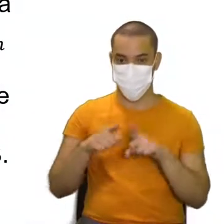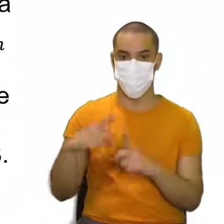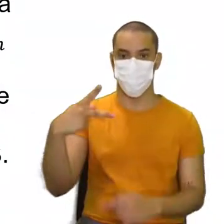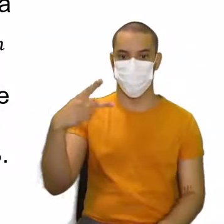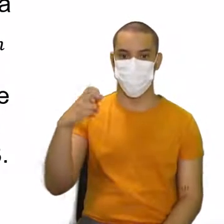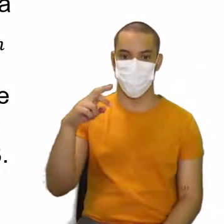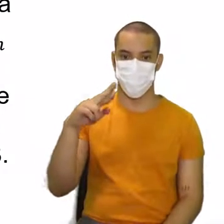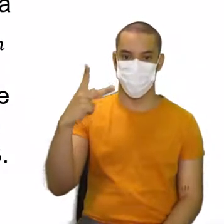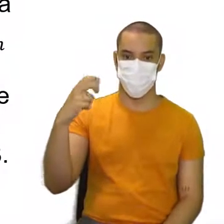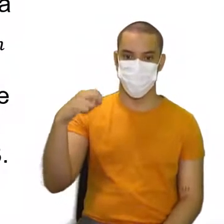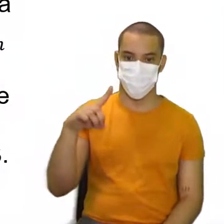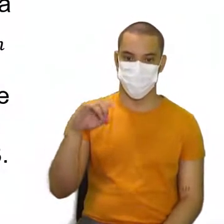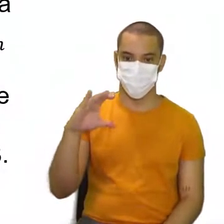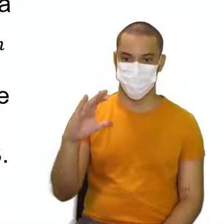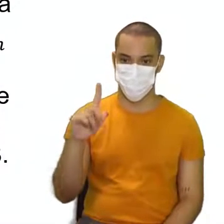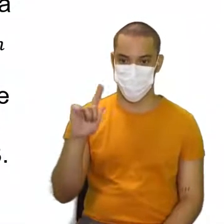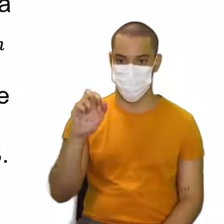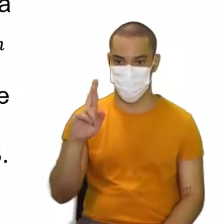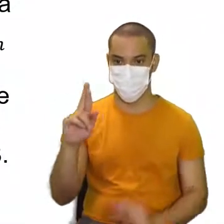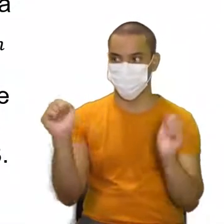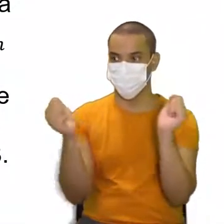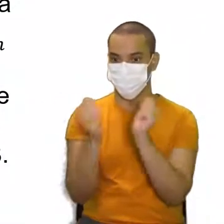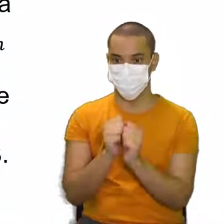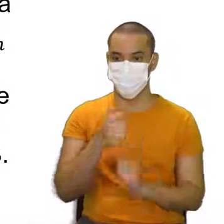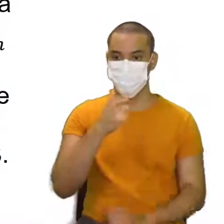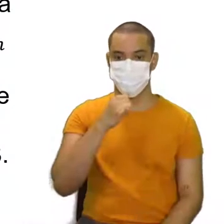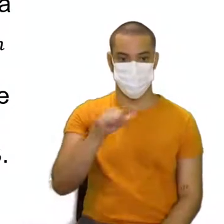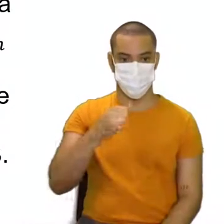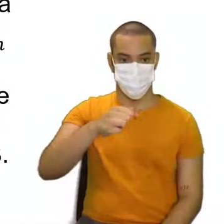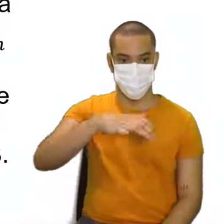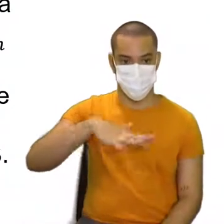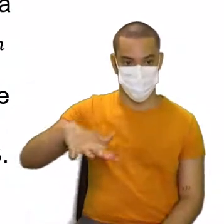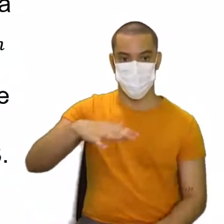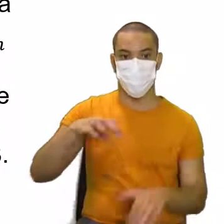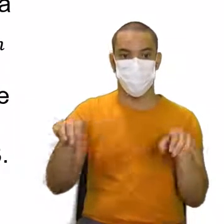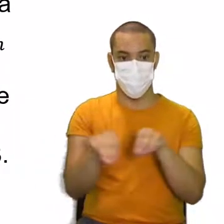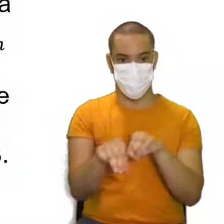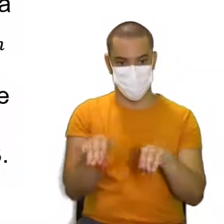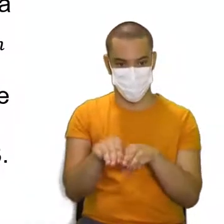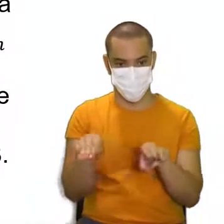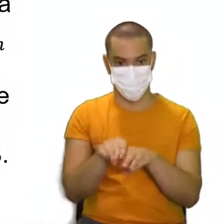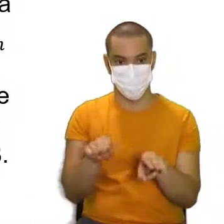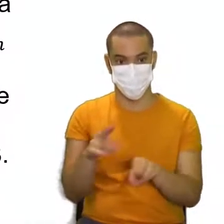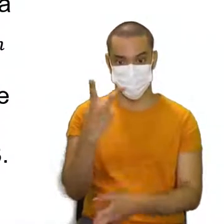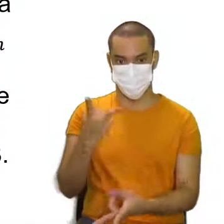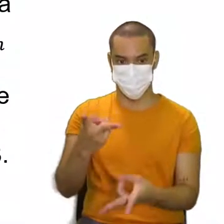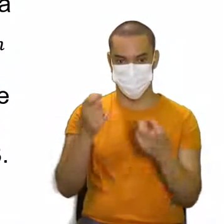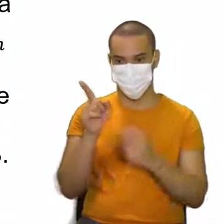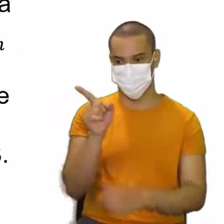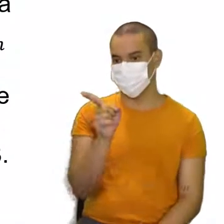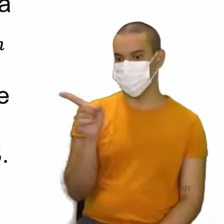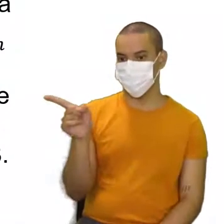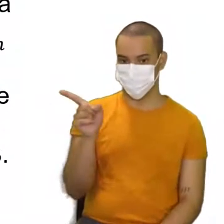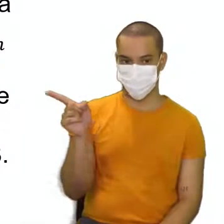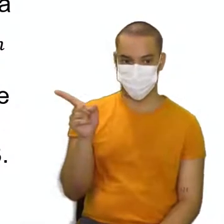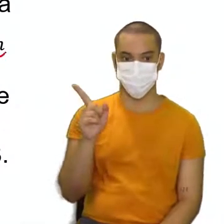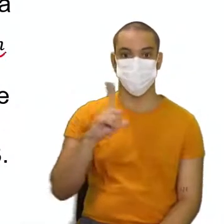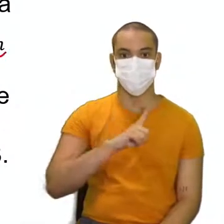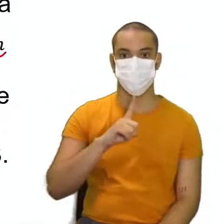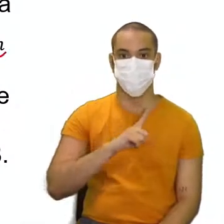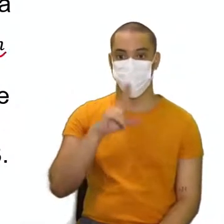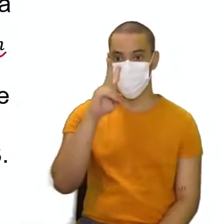faz uma de 90 graus com o campo magnético tá bem aqui o ângulo de 90 vem aqui a força